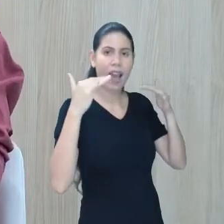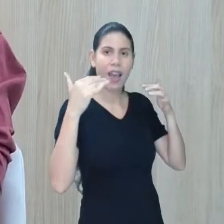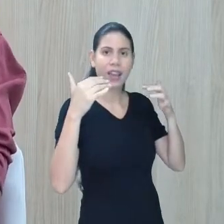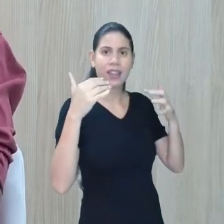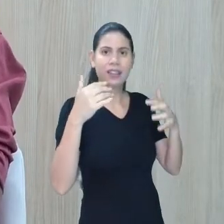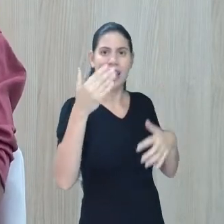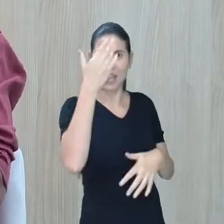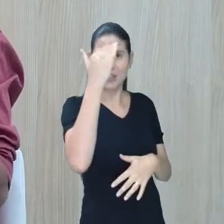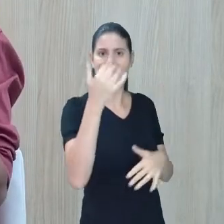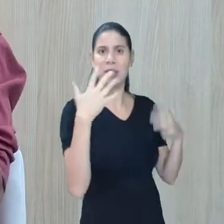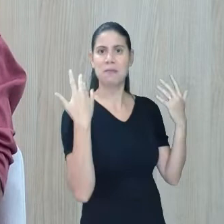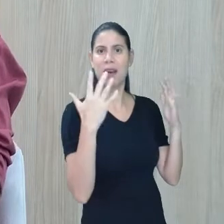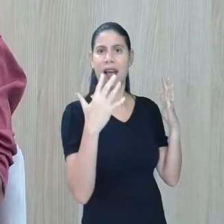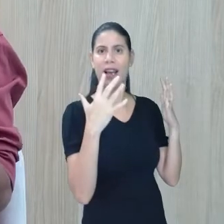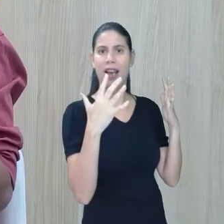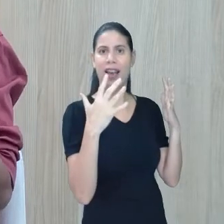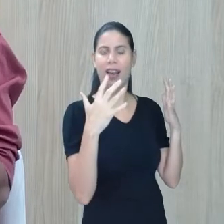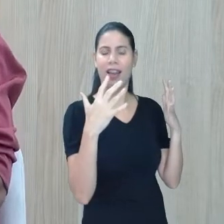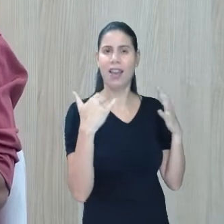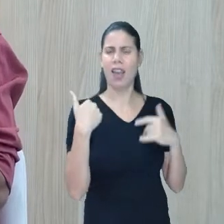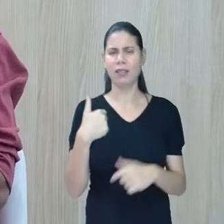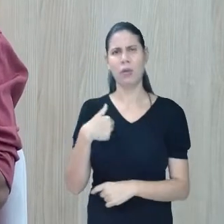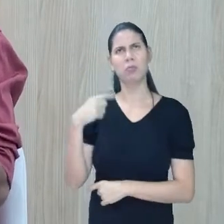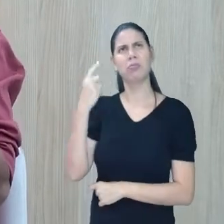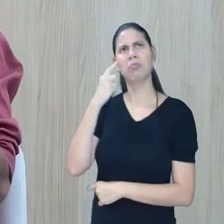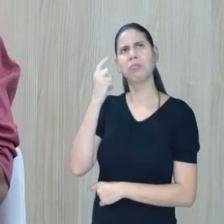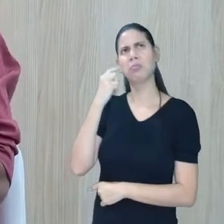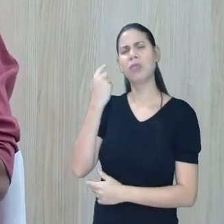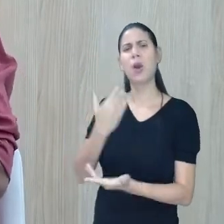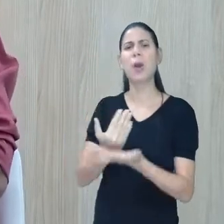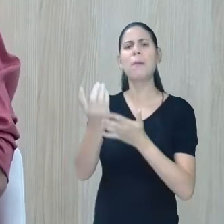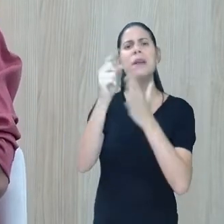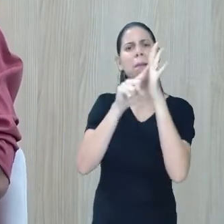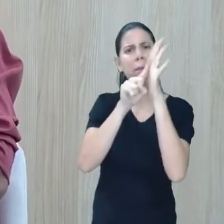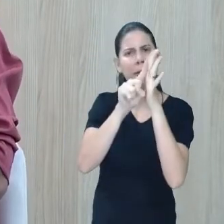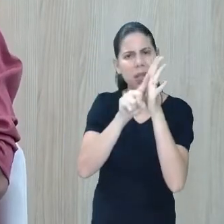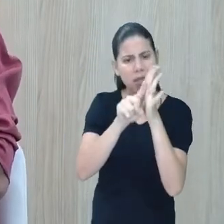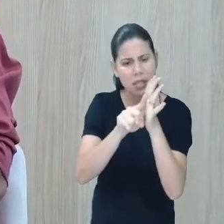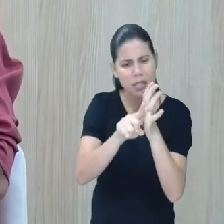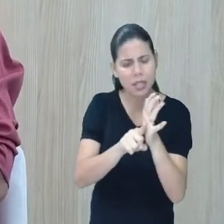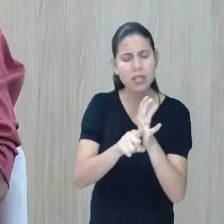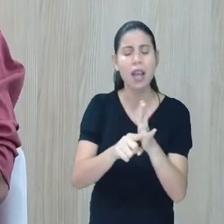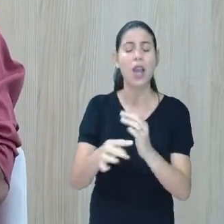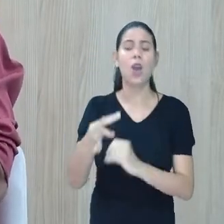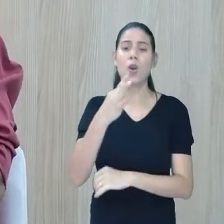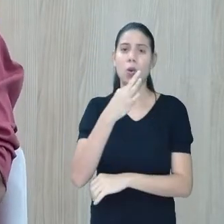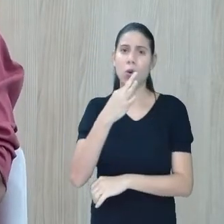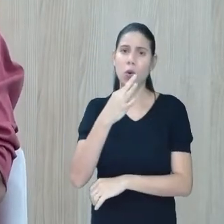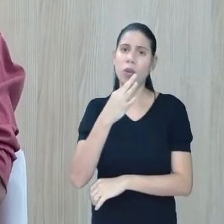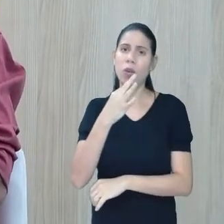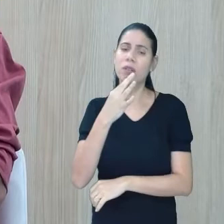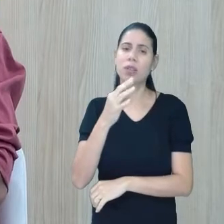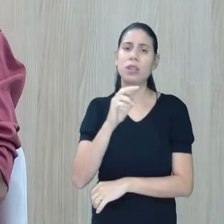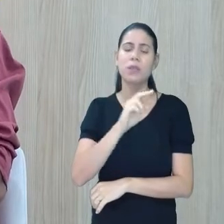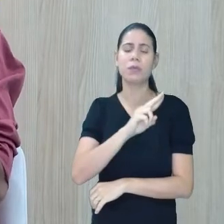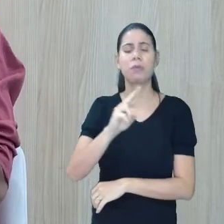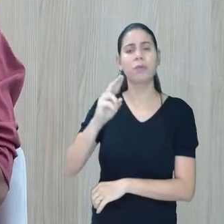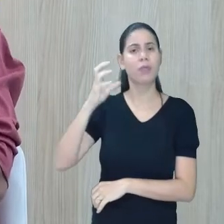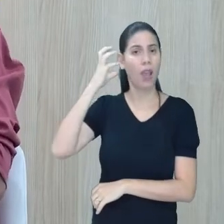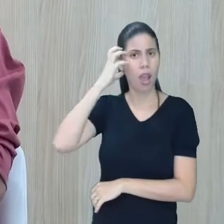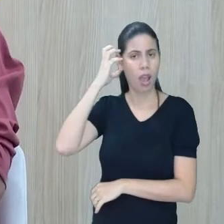para parabéns. Então daí eu comecei a fazer pesquisa. Eu conheci um radiologista da Universidade de Washington,